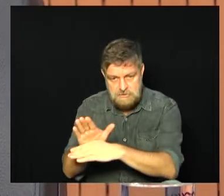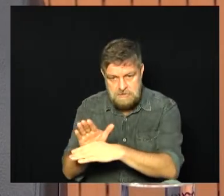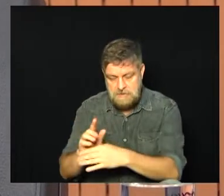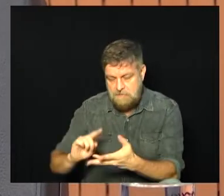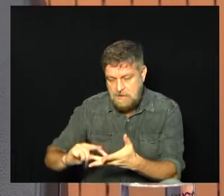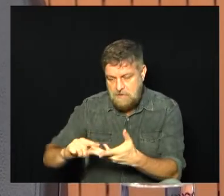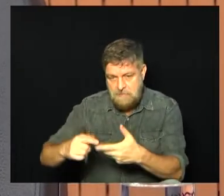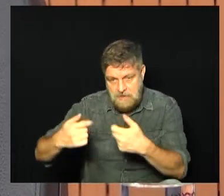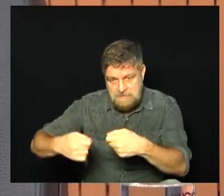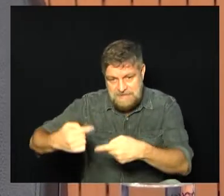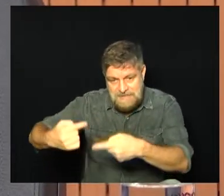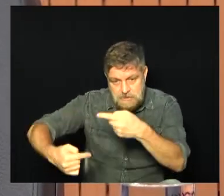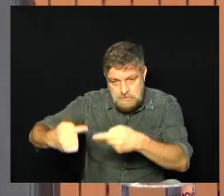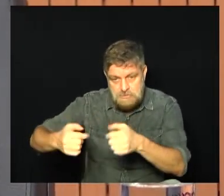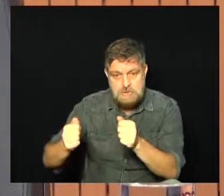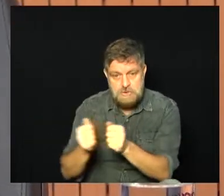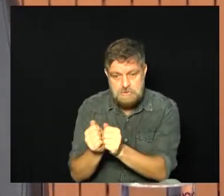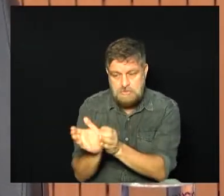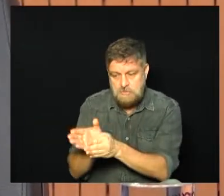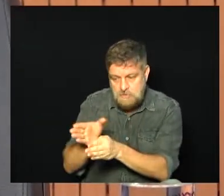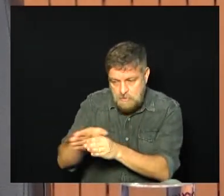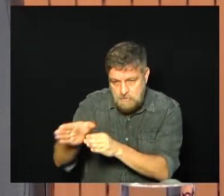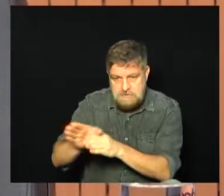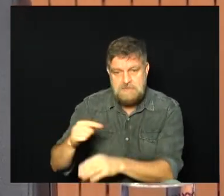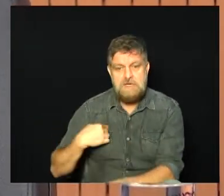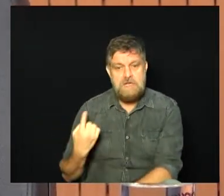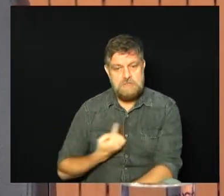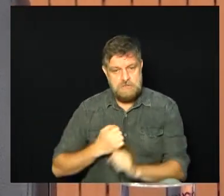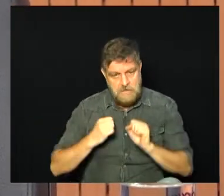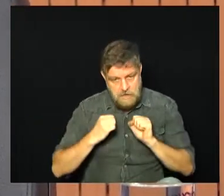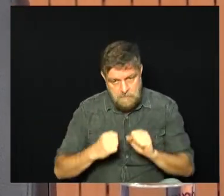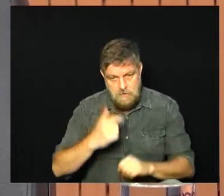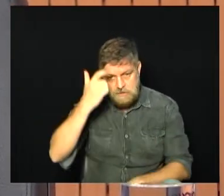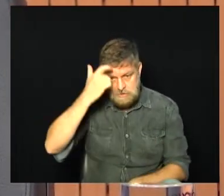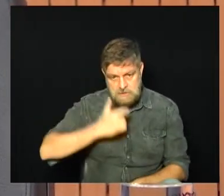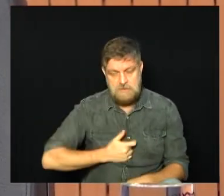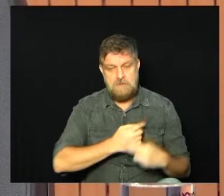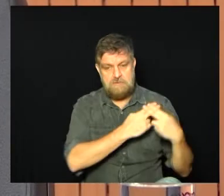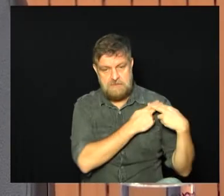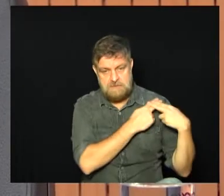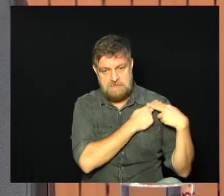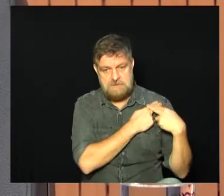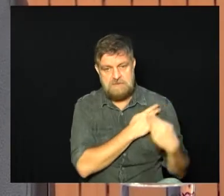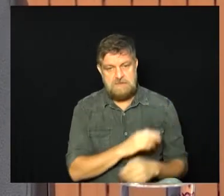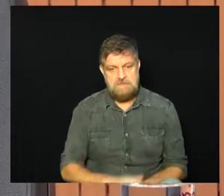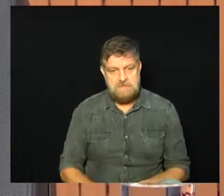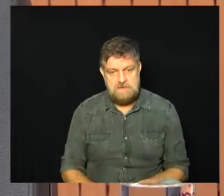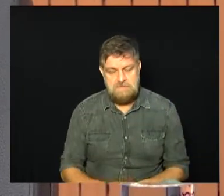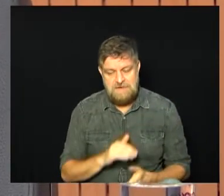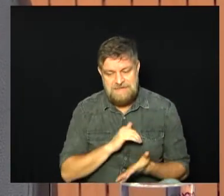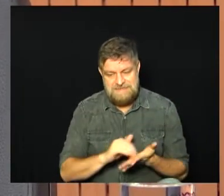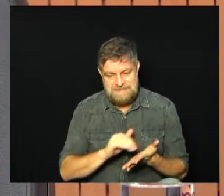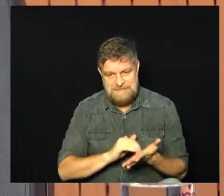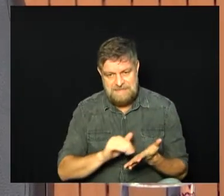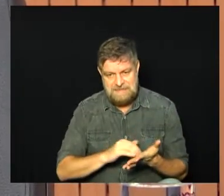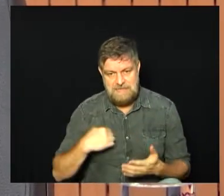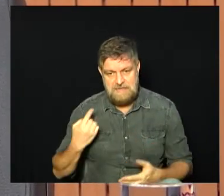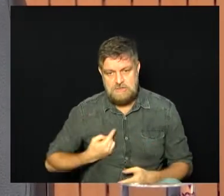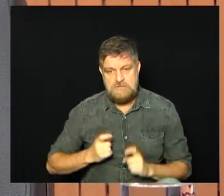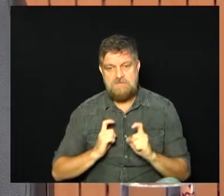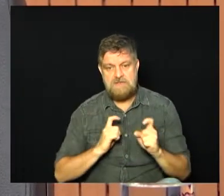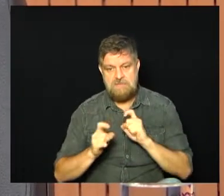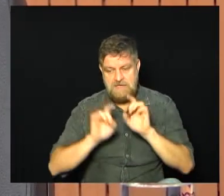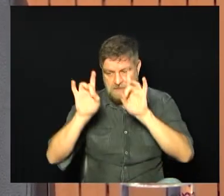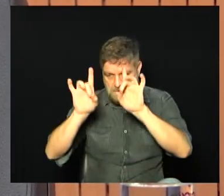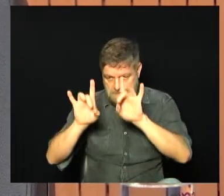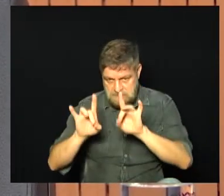de discutir isso junto ao CMDU, a gente pode, eu como presidente, como pessoa, como secretária, a gente chamar uma reunião